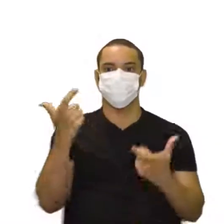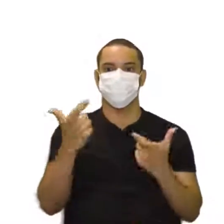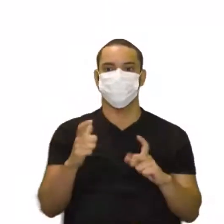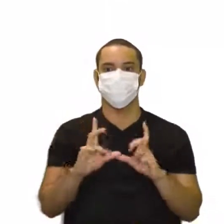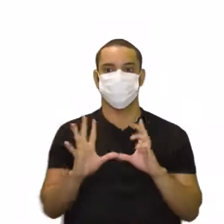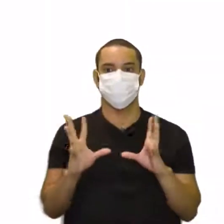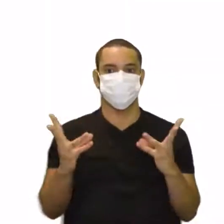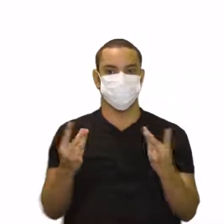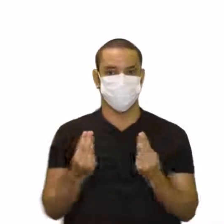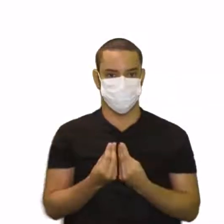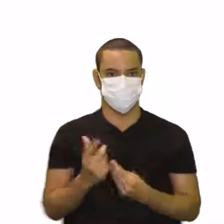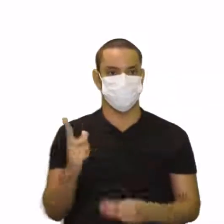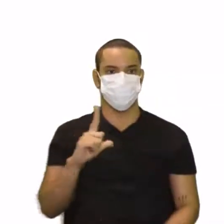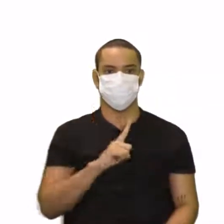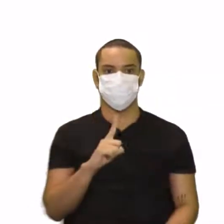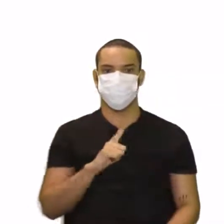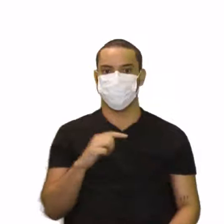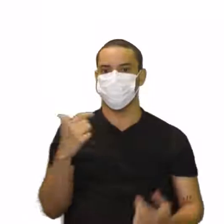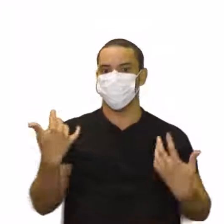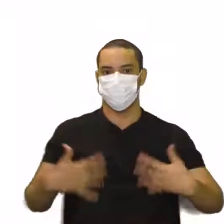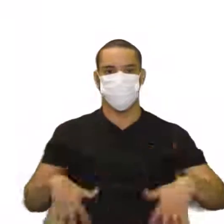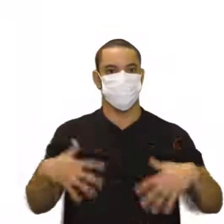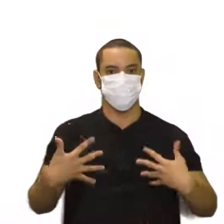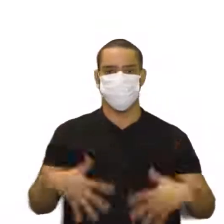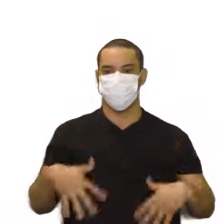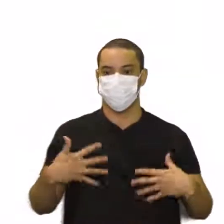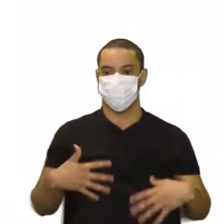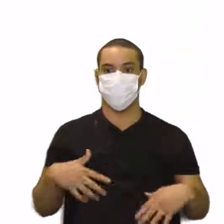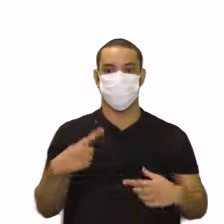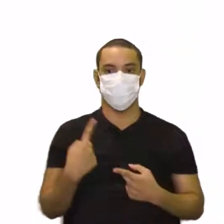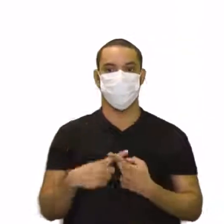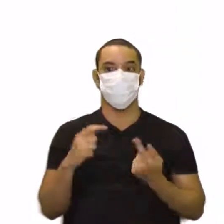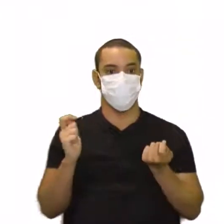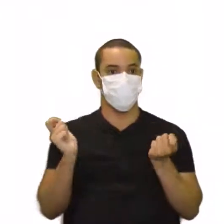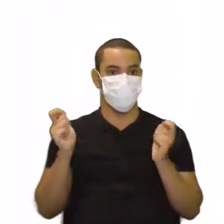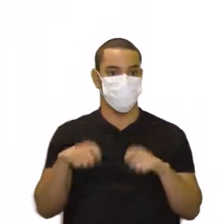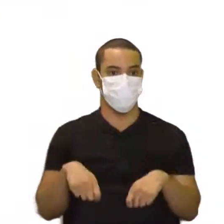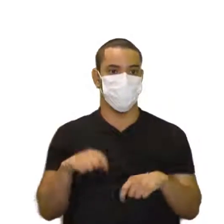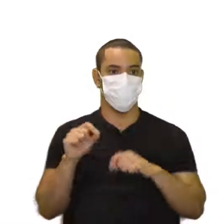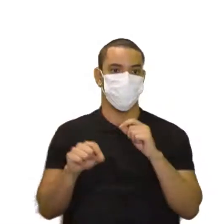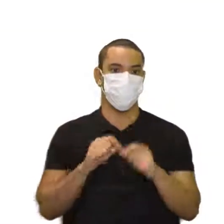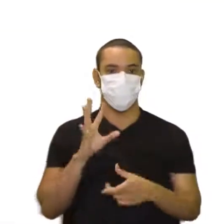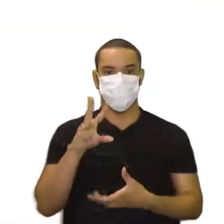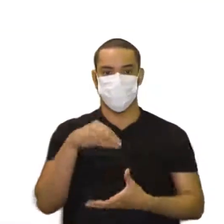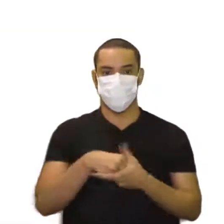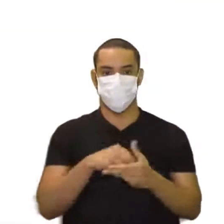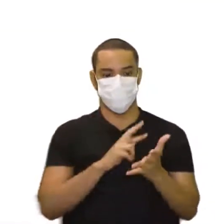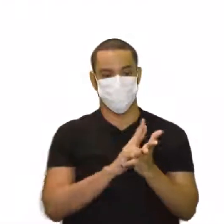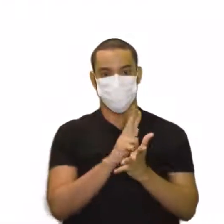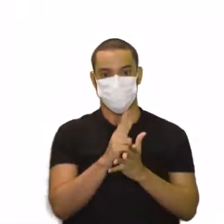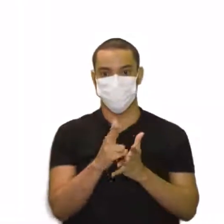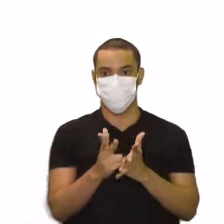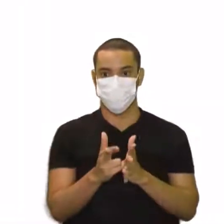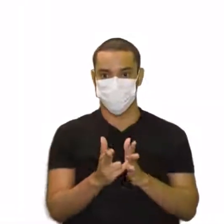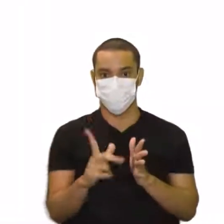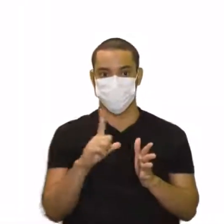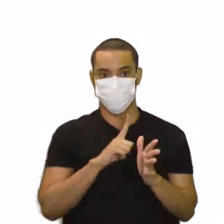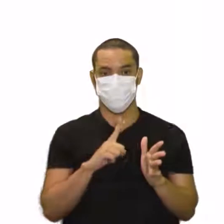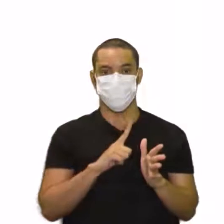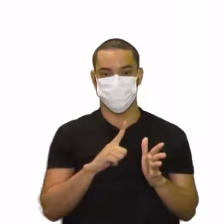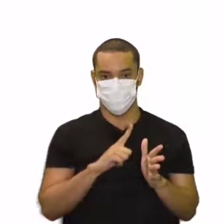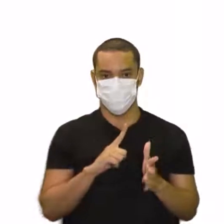por efeito Joule é altamente indesejável, pois pode danificar seus componentes. Tem vários circuitos,